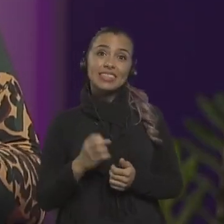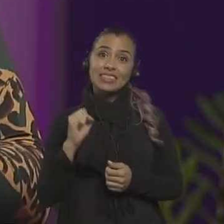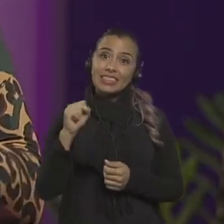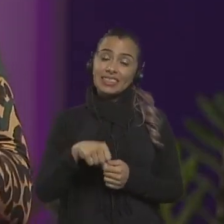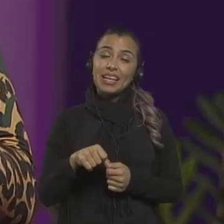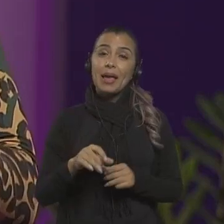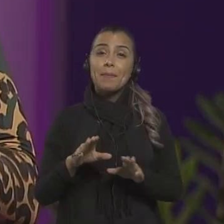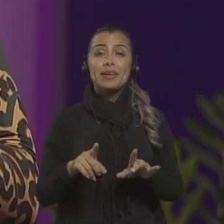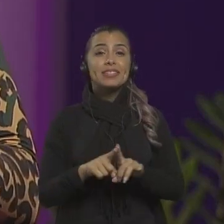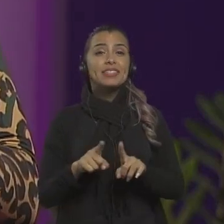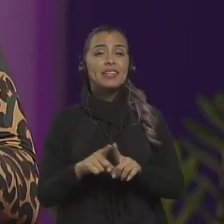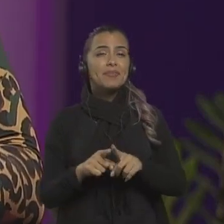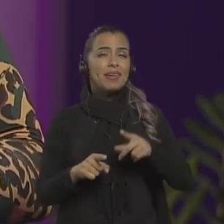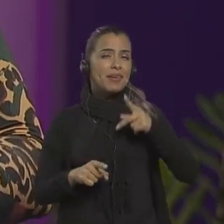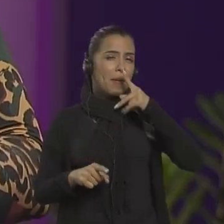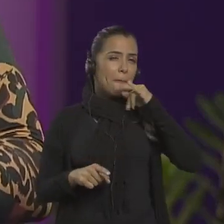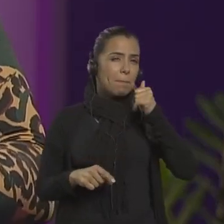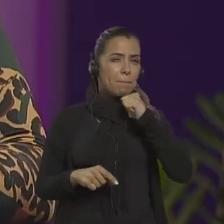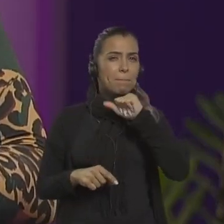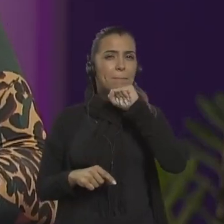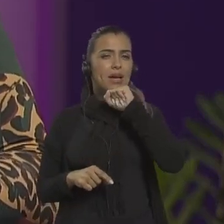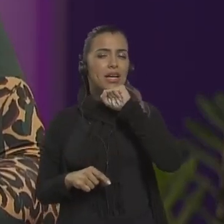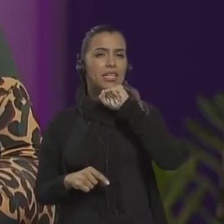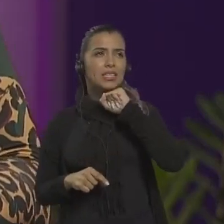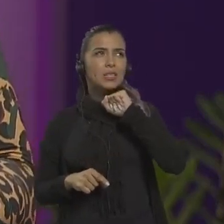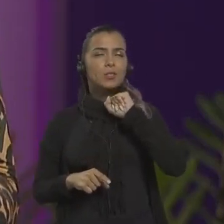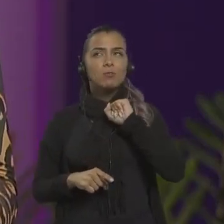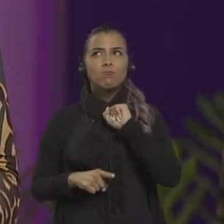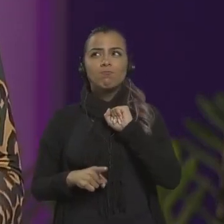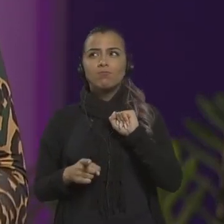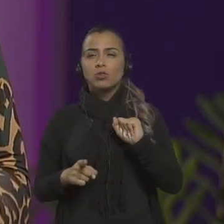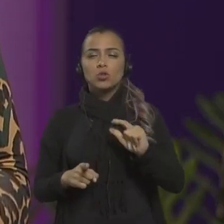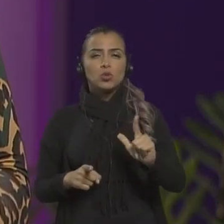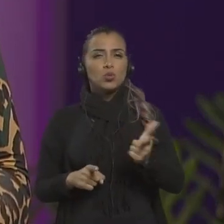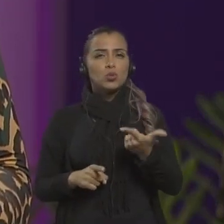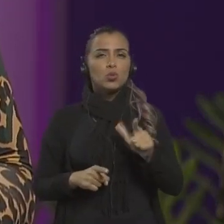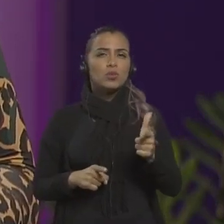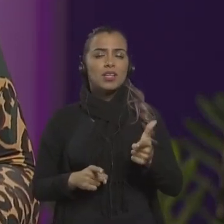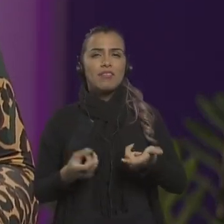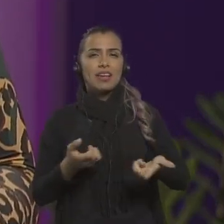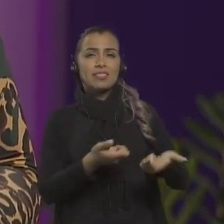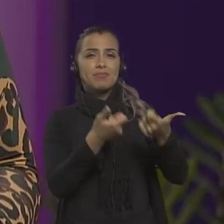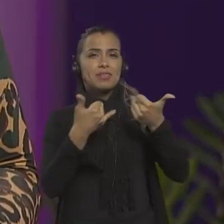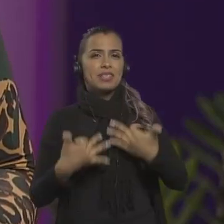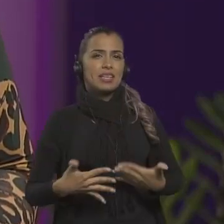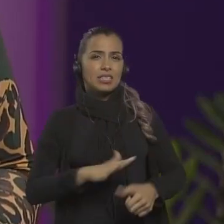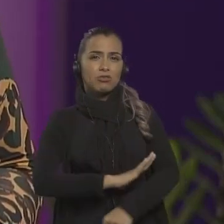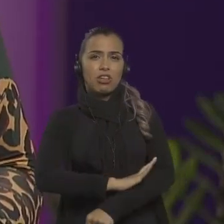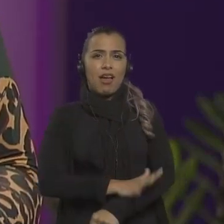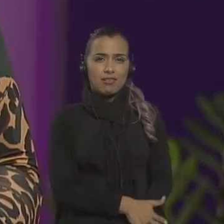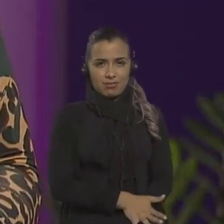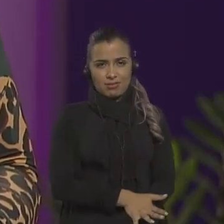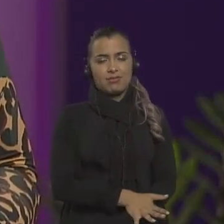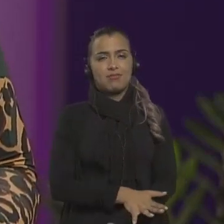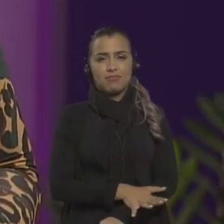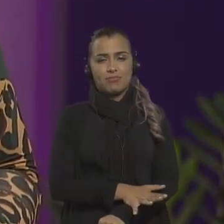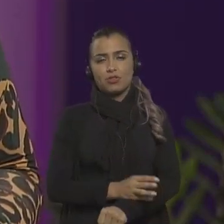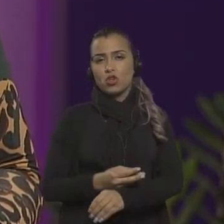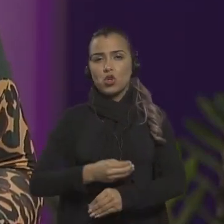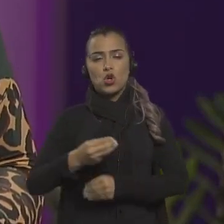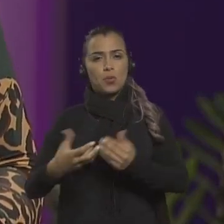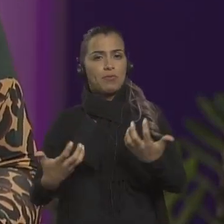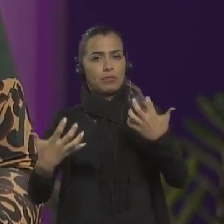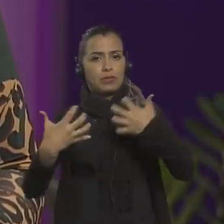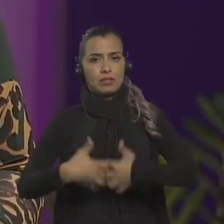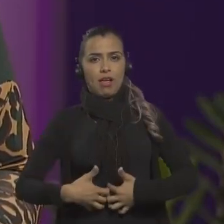tempo, os meus pais, eles não me deram um letramento racial sobre o que era o racismo, sobre como ele